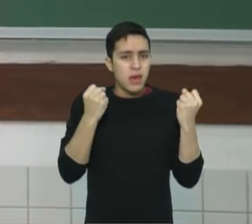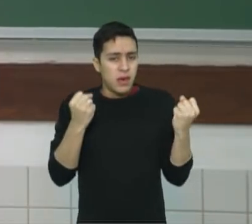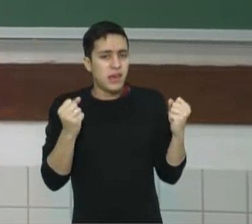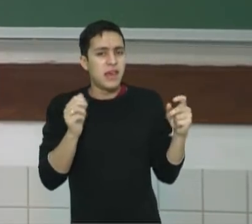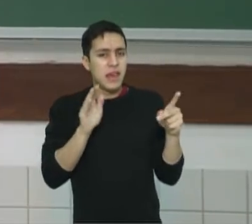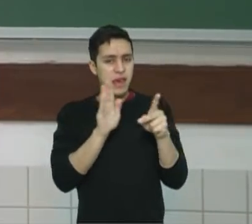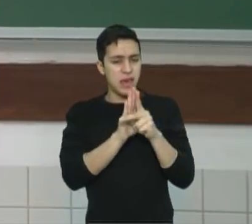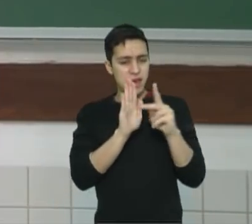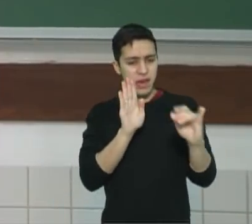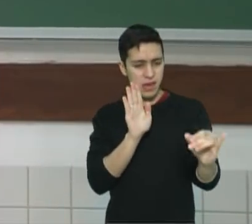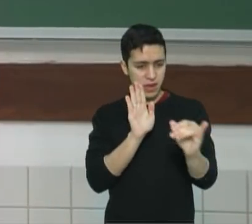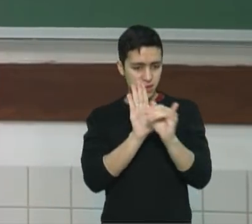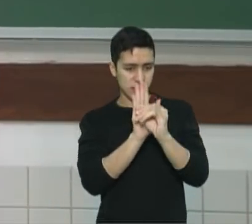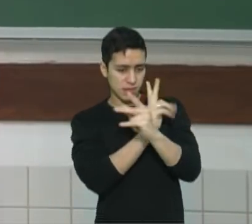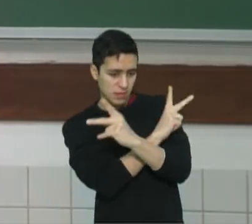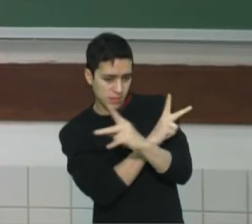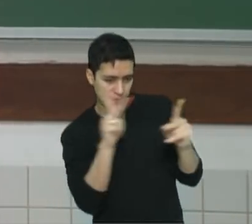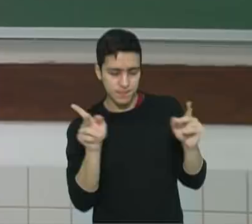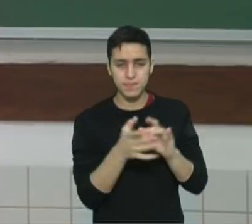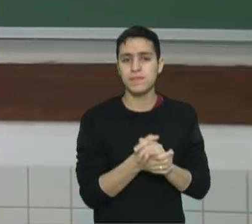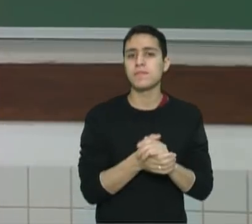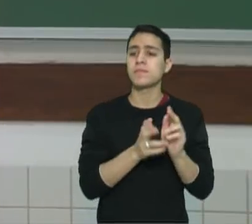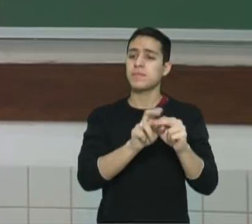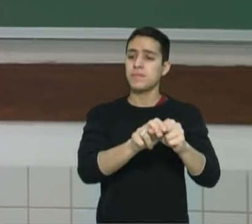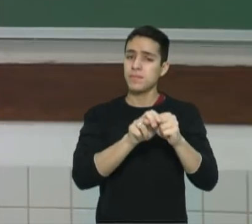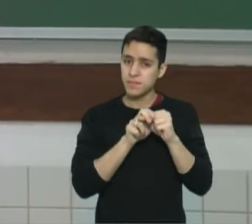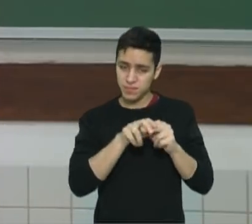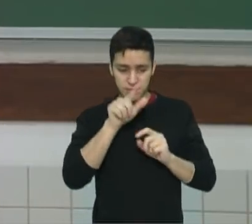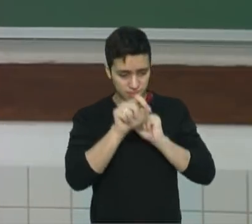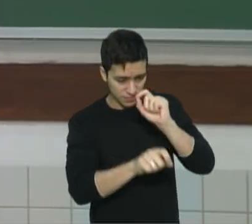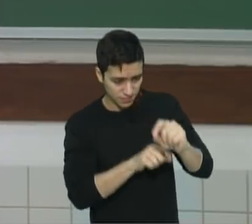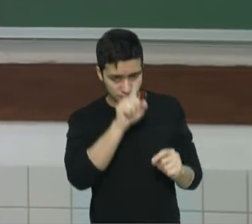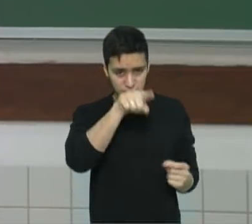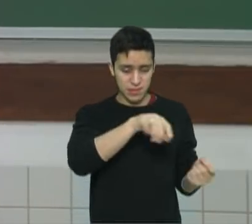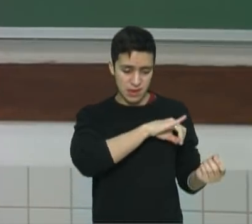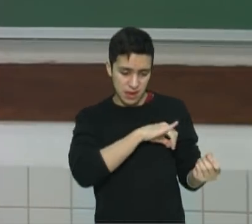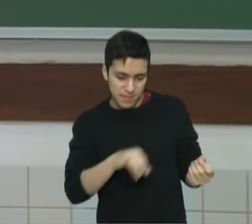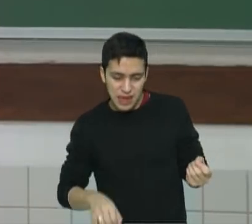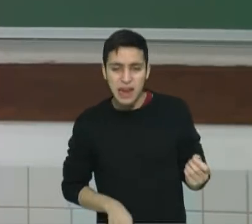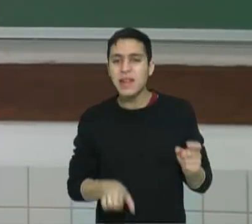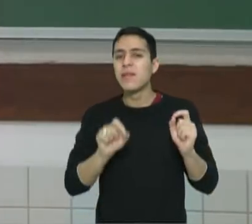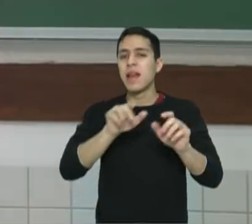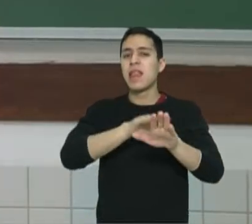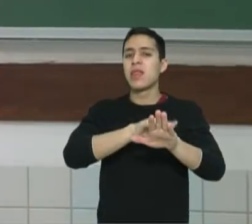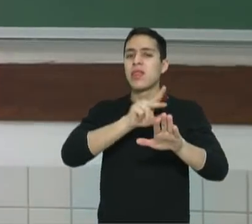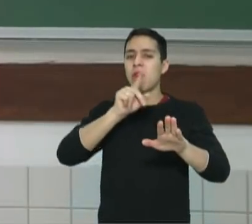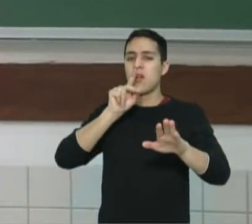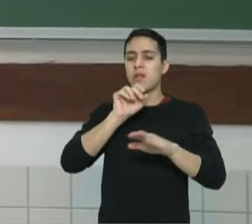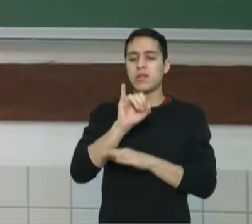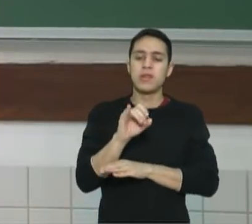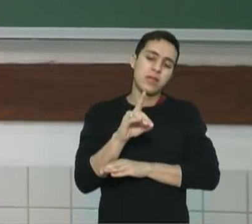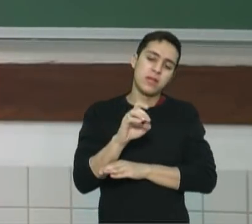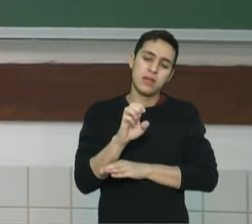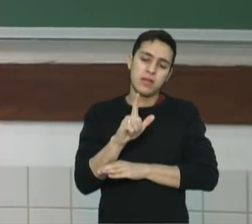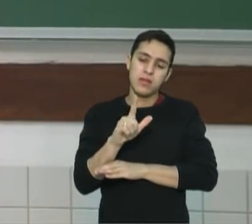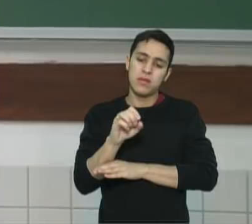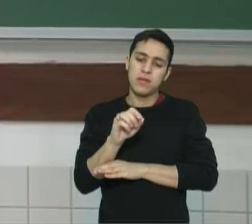da identidade deles. Por isso que a gente chama de imperialismo ideológico, porque é